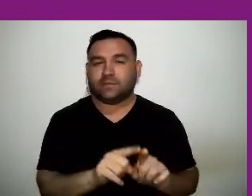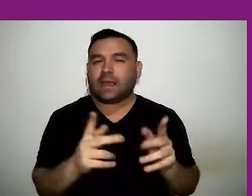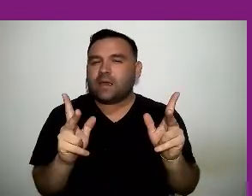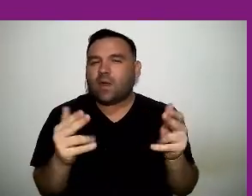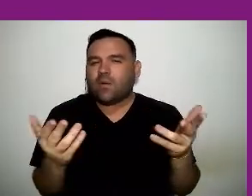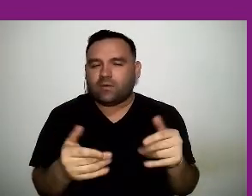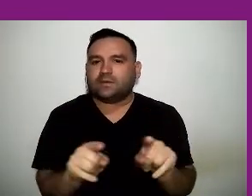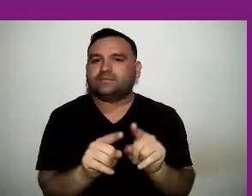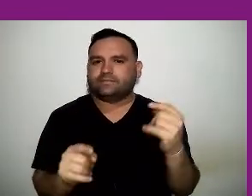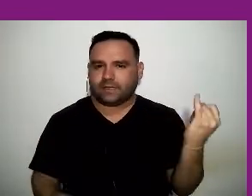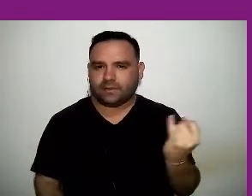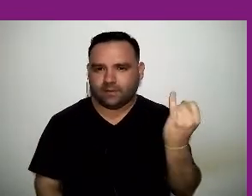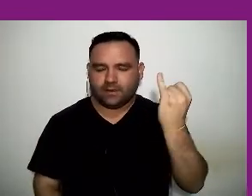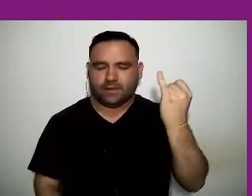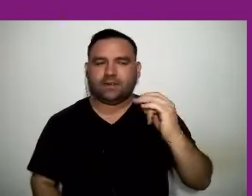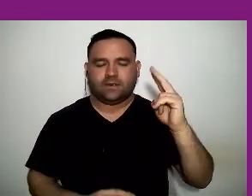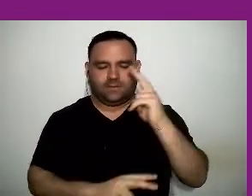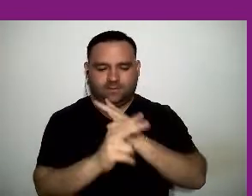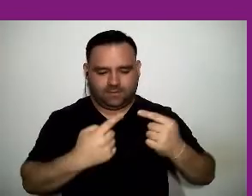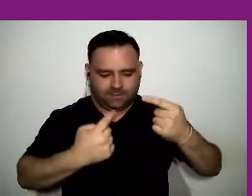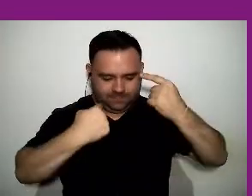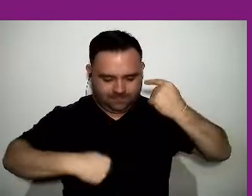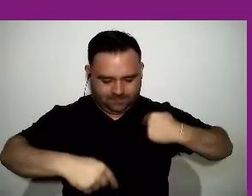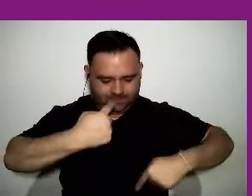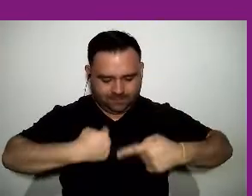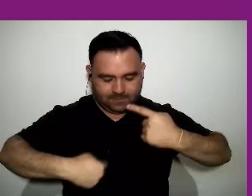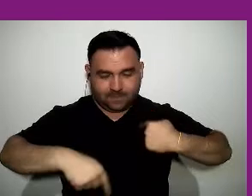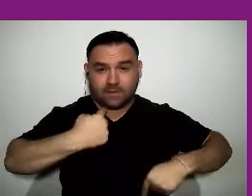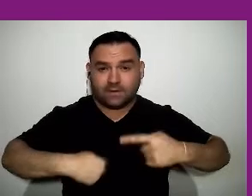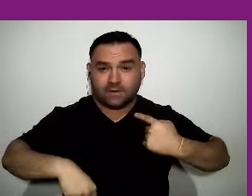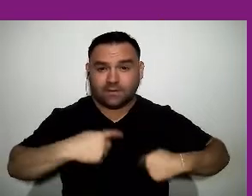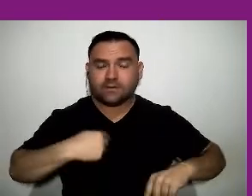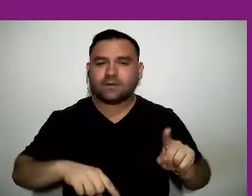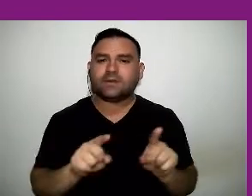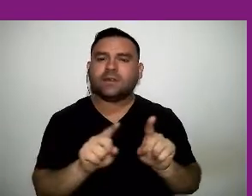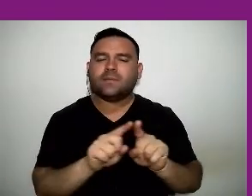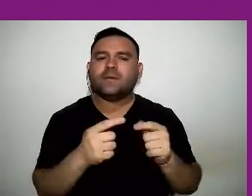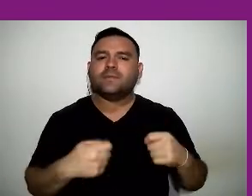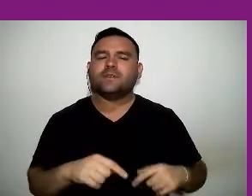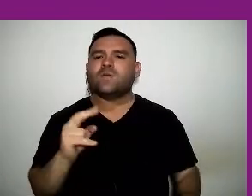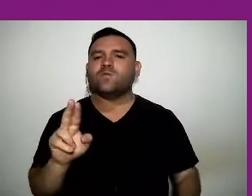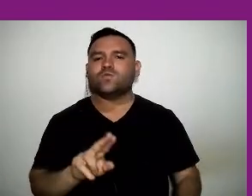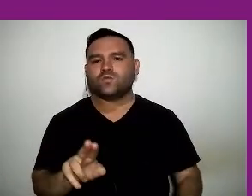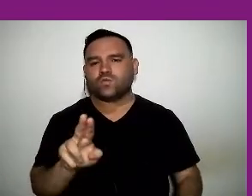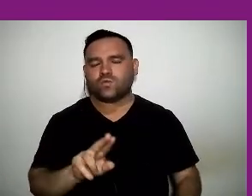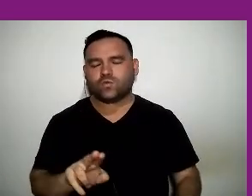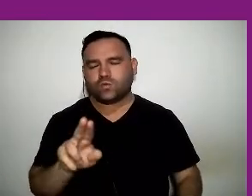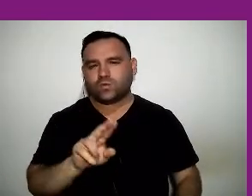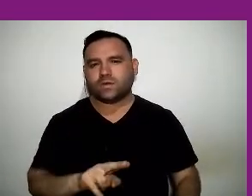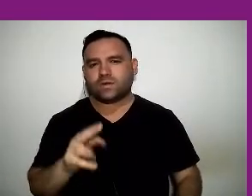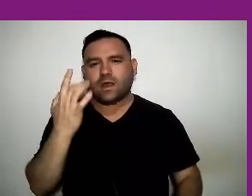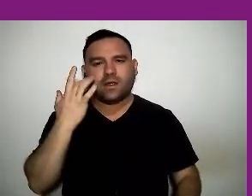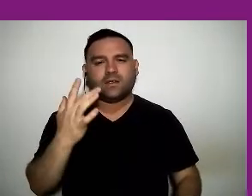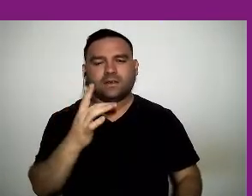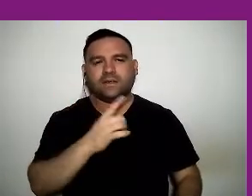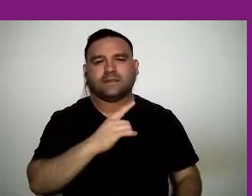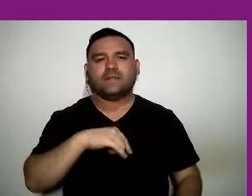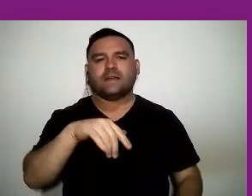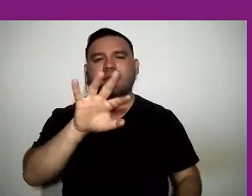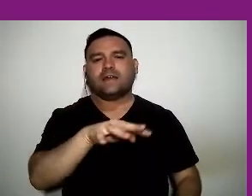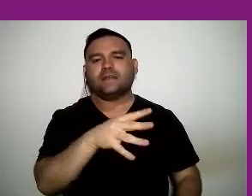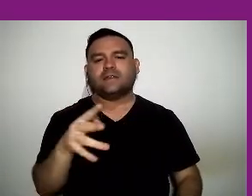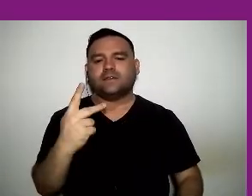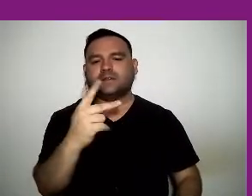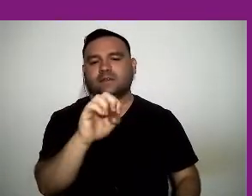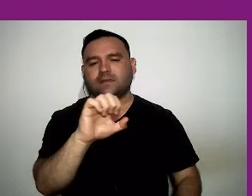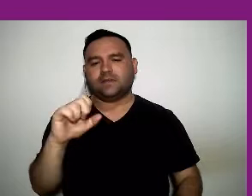caso, é importante ventilar com volume corrente baixo, utilizar a chamada tabela do